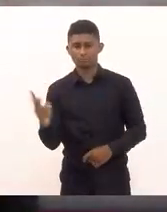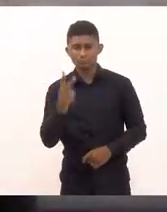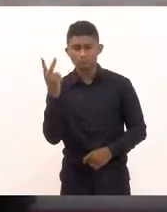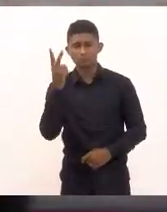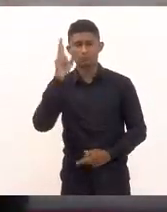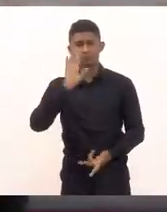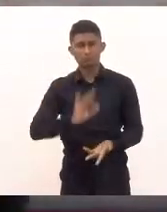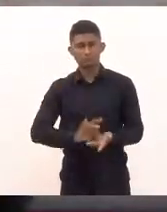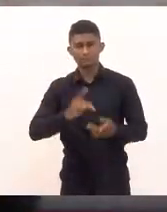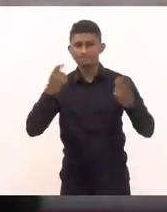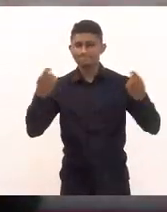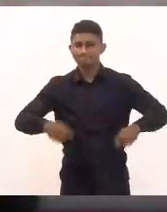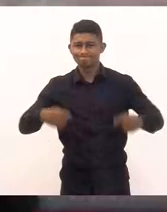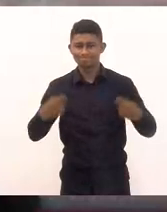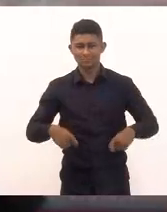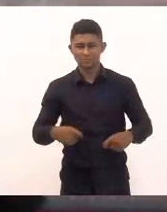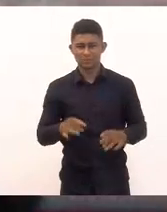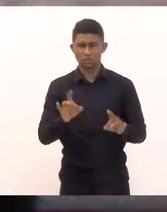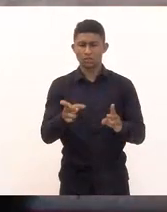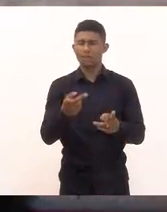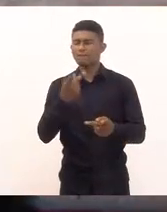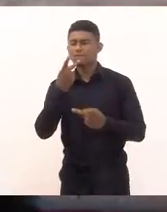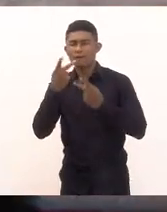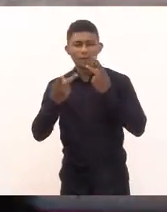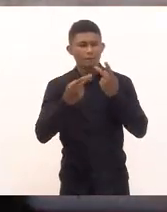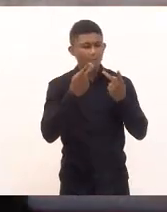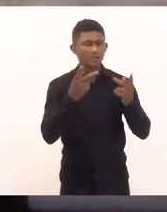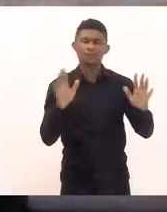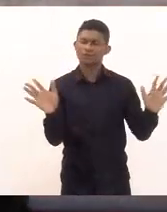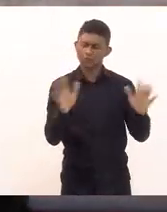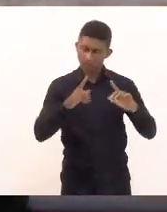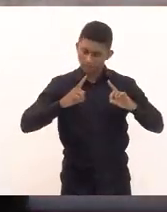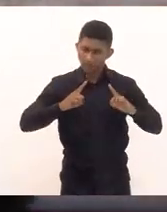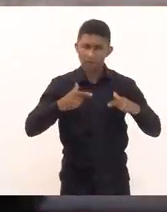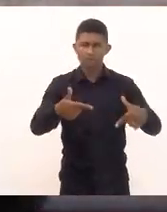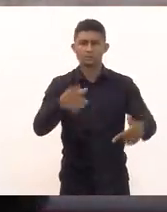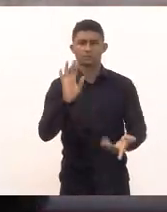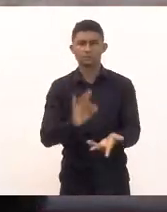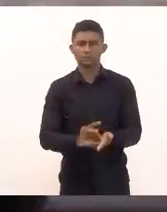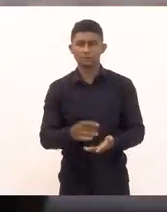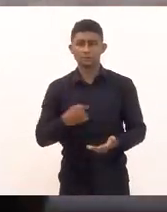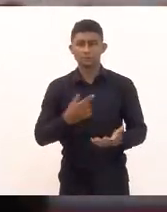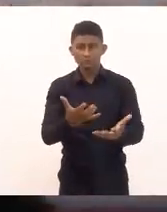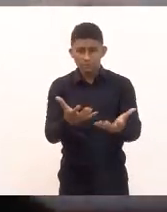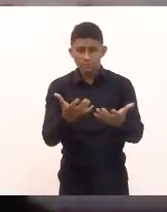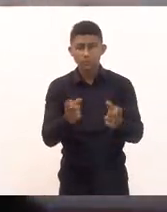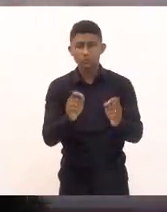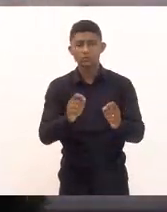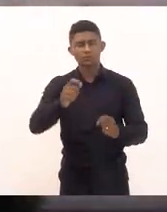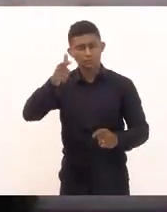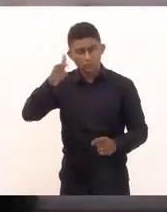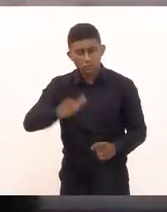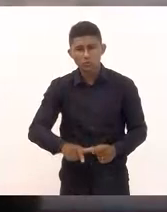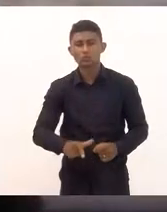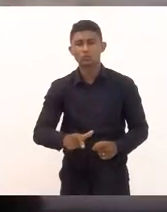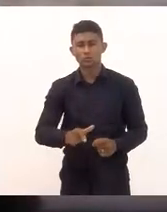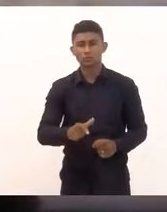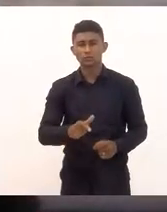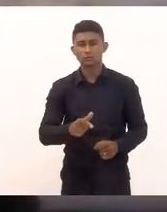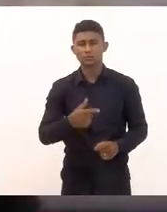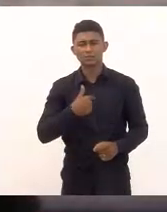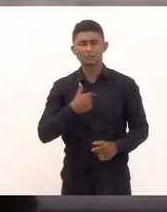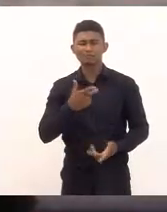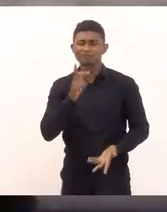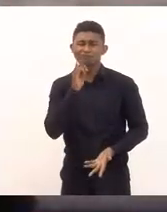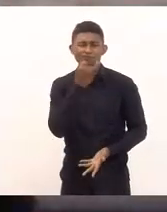fato, não só com palavras. Então, eu quero manifestar aqui, mais uma vez, a minha